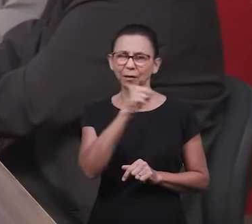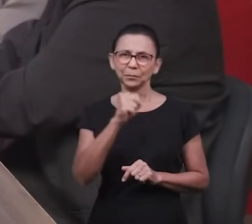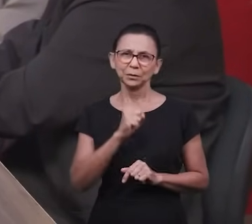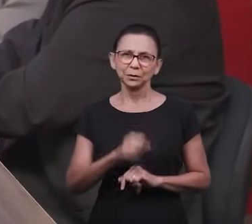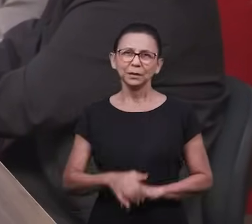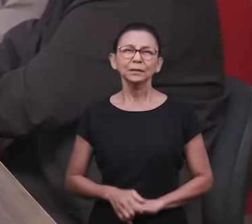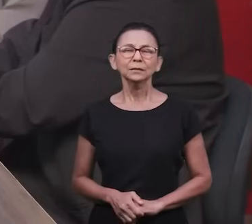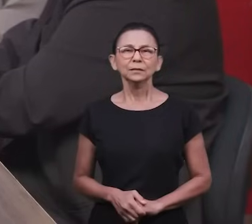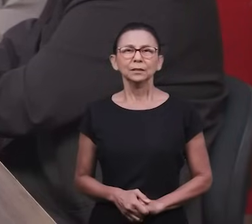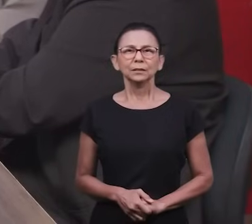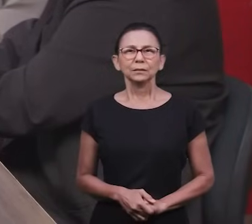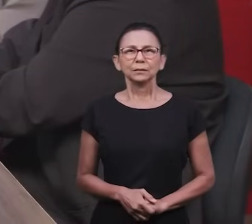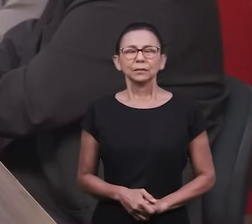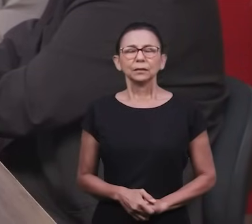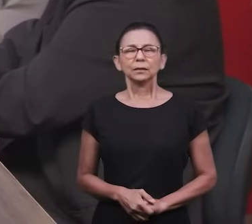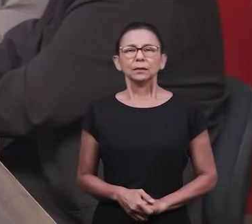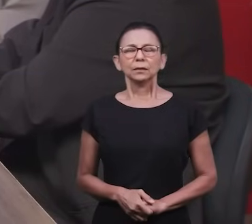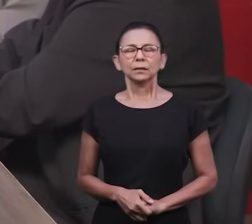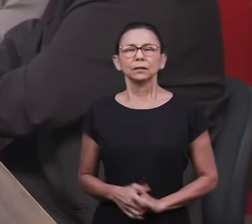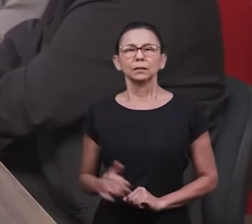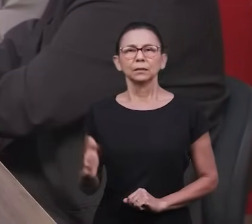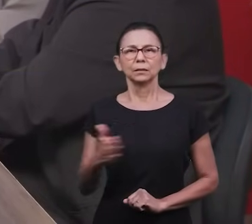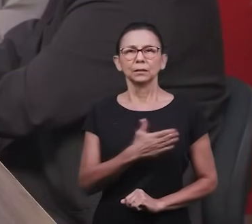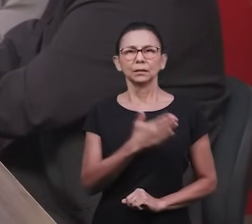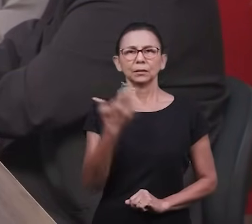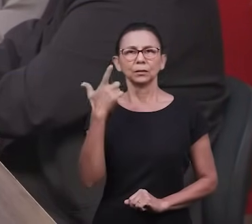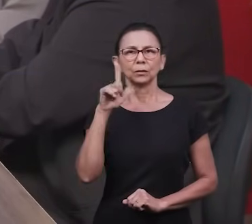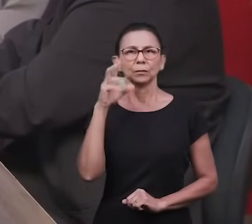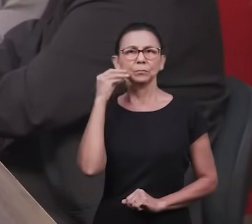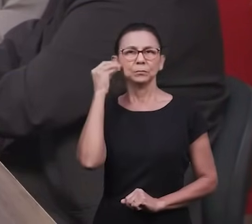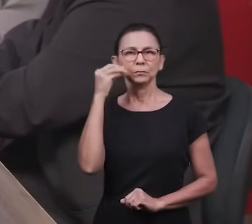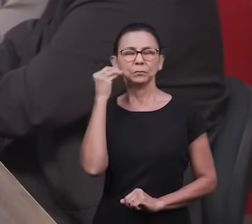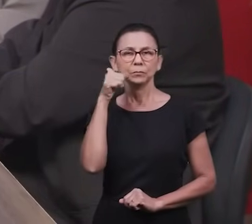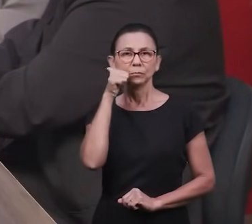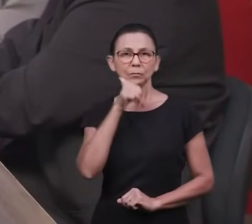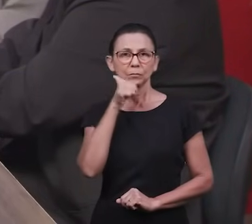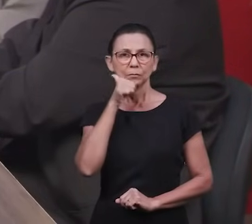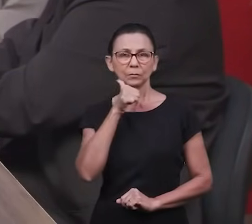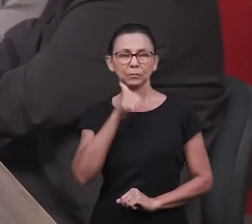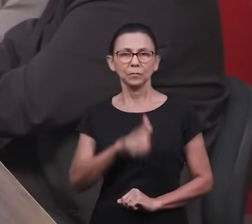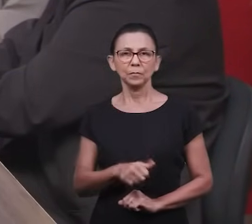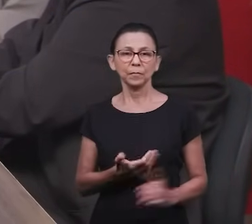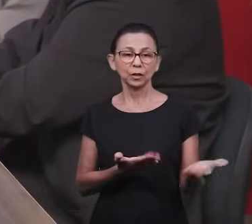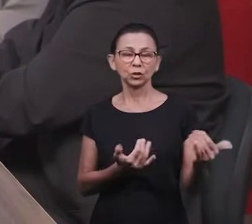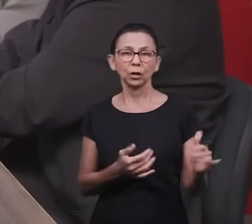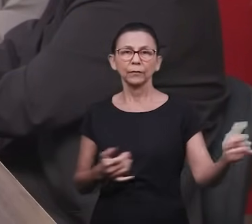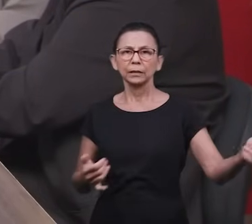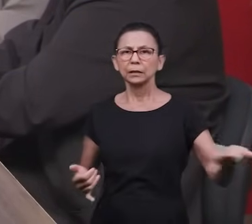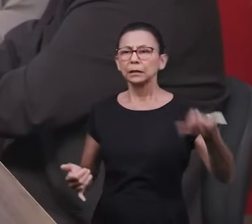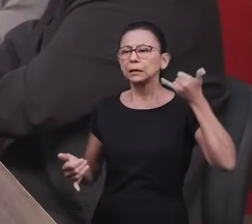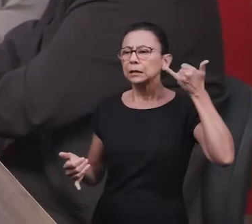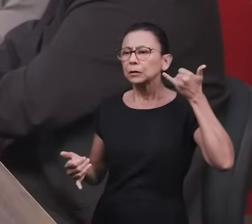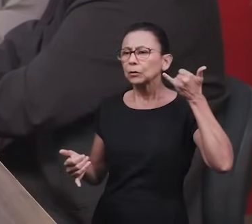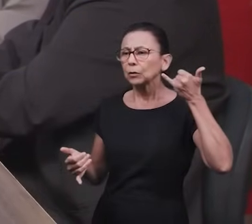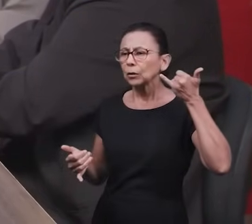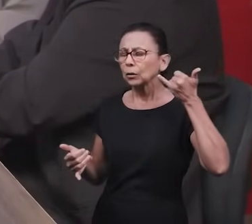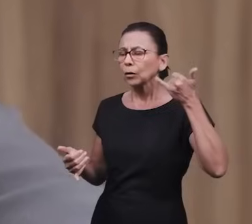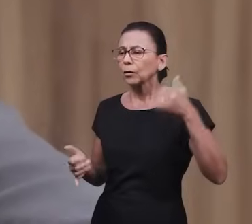E a experiência que nós queremos abordar aqui foi de uma jovem que ela ligou, né,